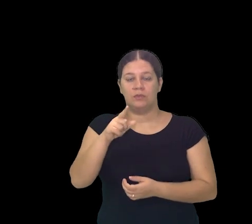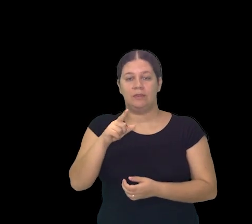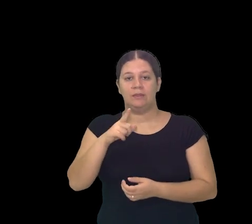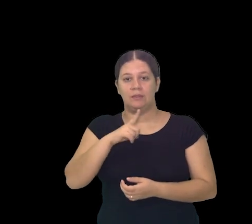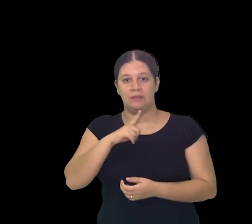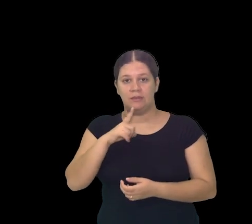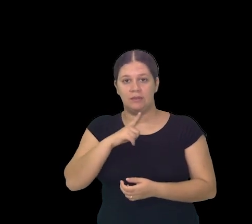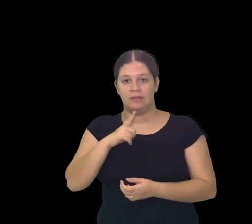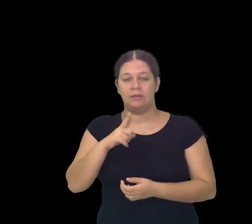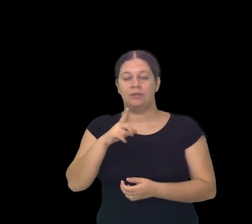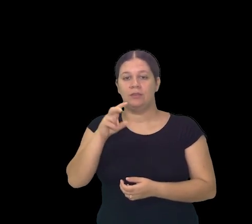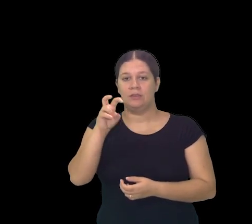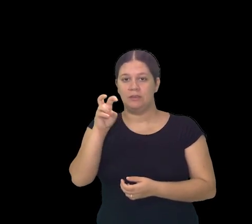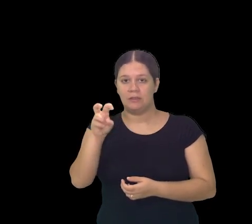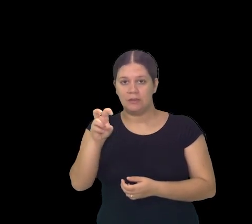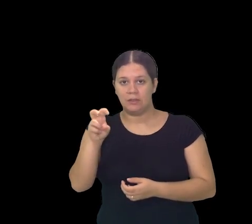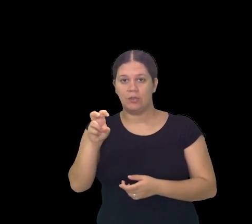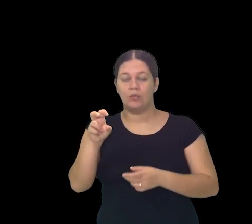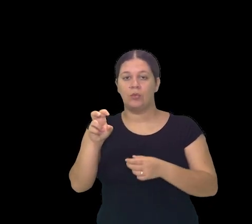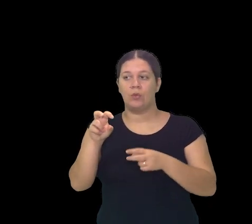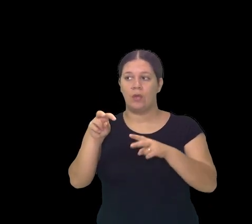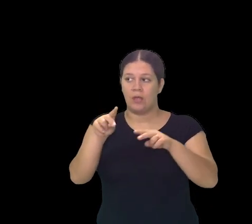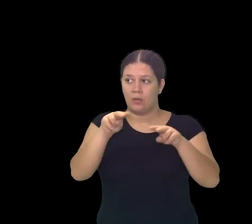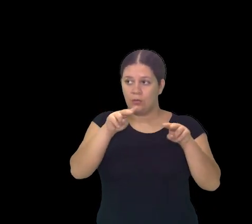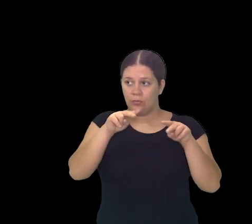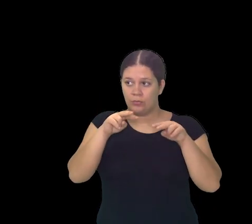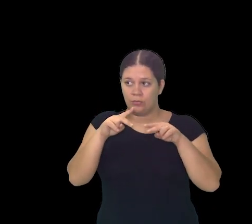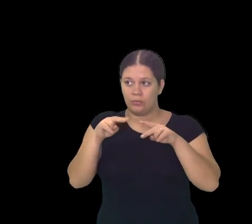Você tem 5 secções iguais,